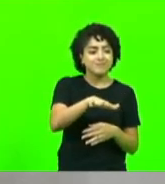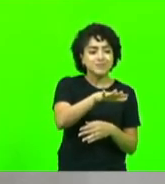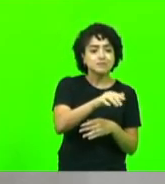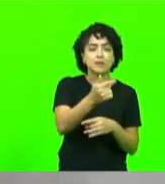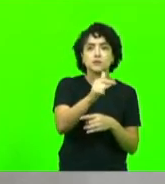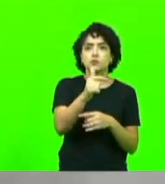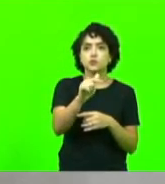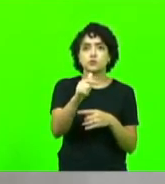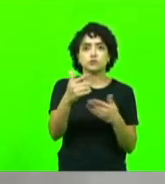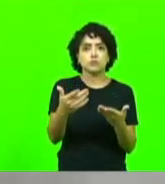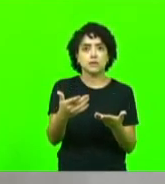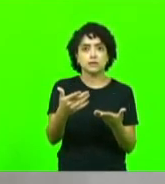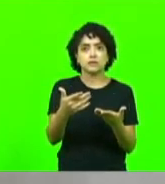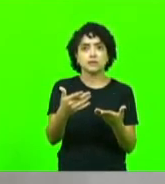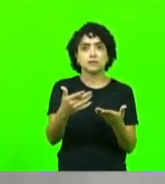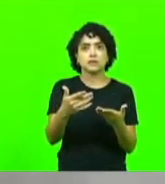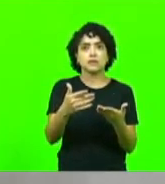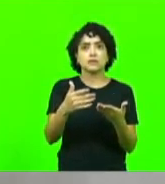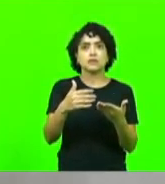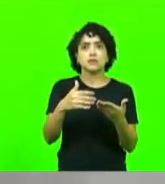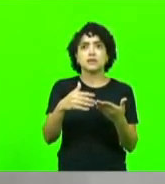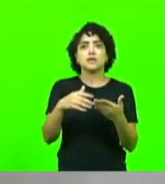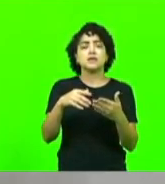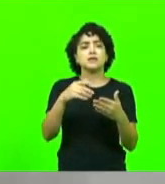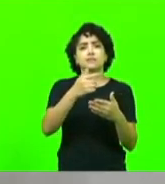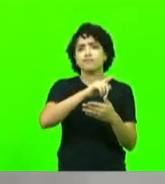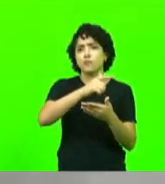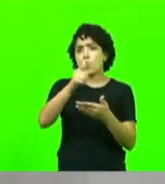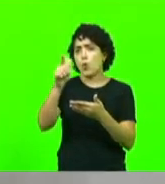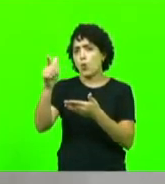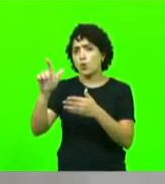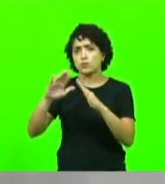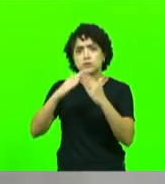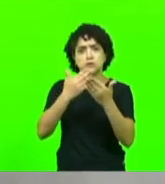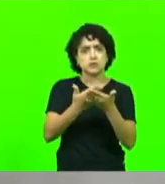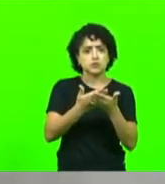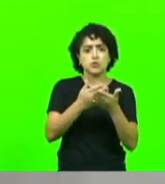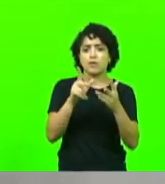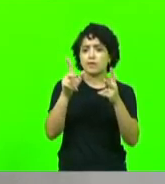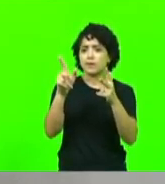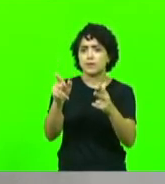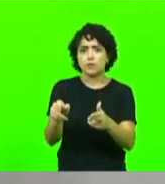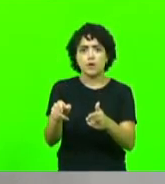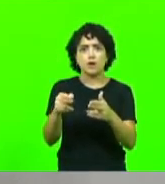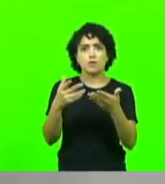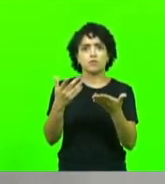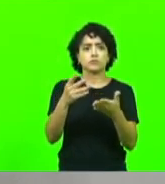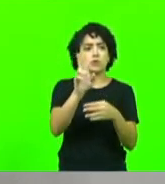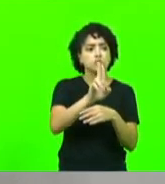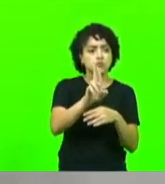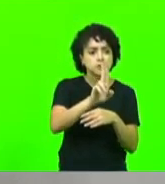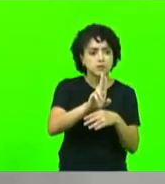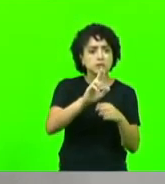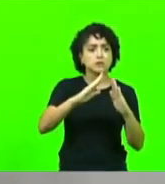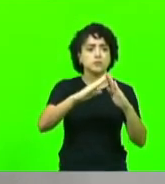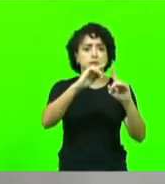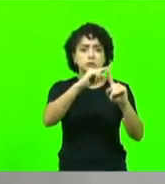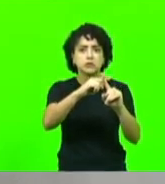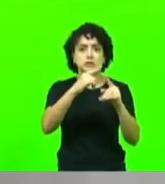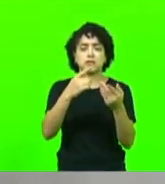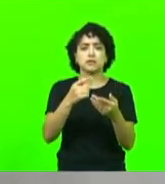escola, e assim várias outras escolas têm a mesma situação. Estão utilizando espaço de igreja, pagando aluguel, né,